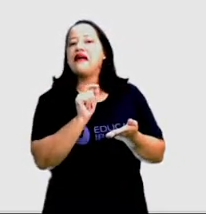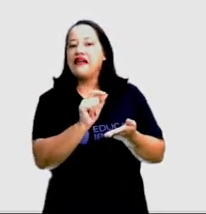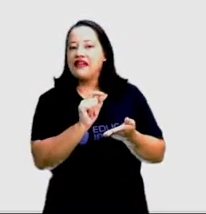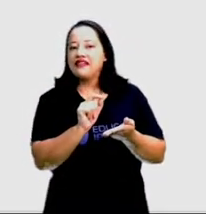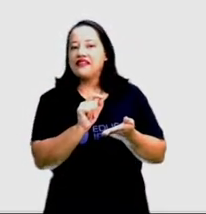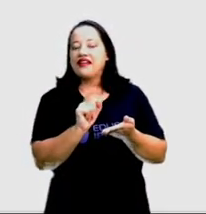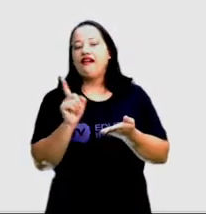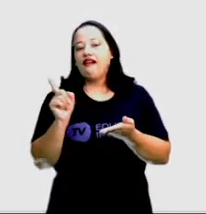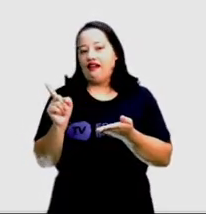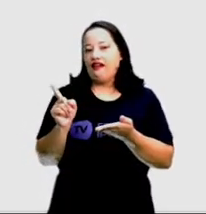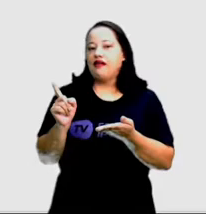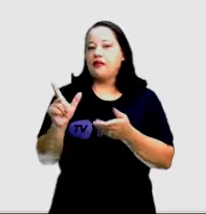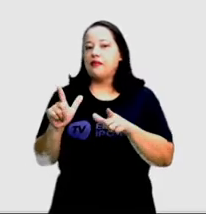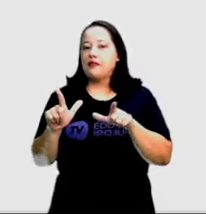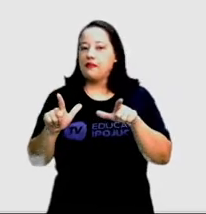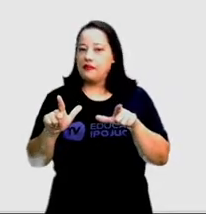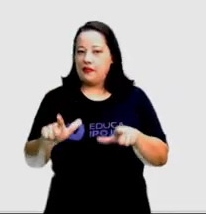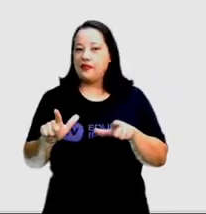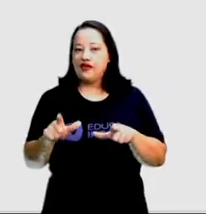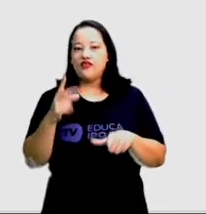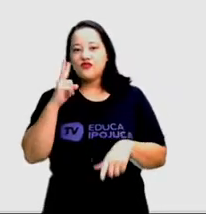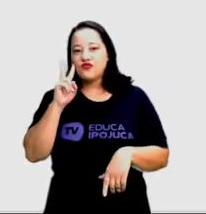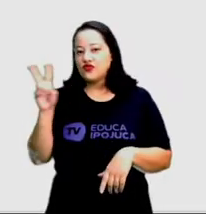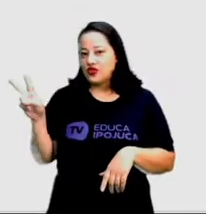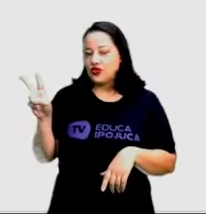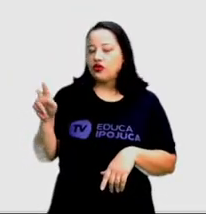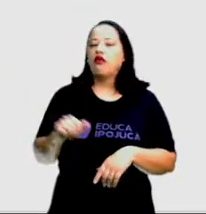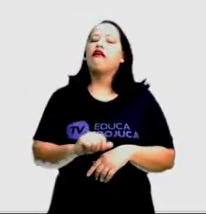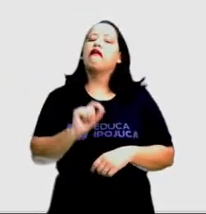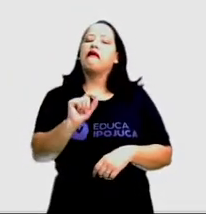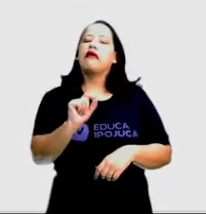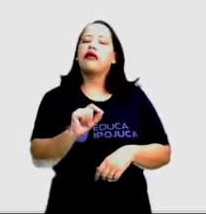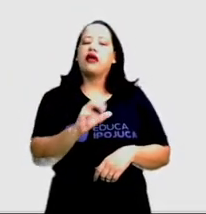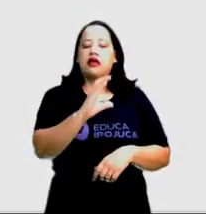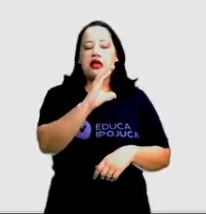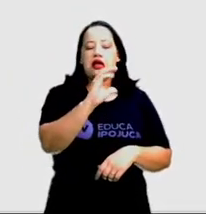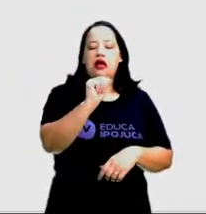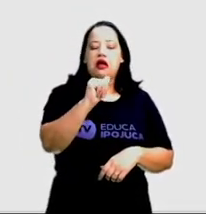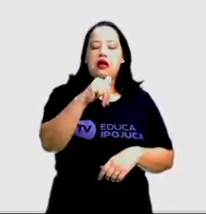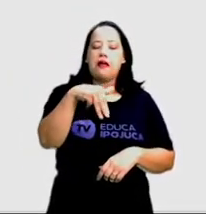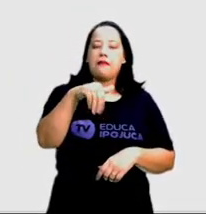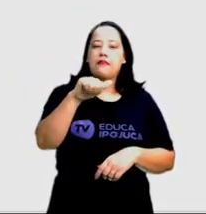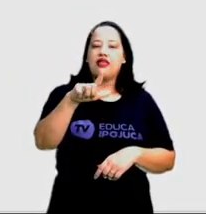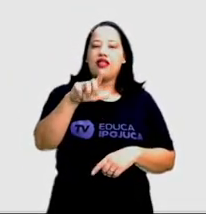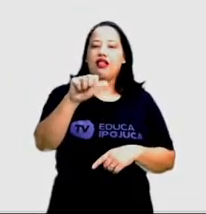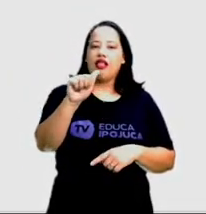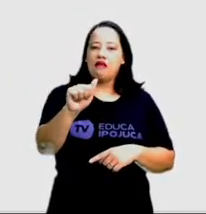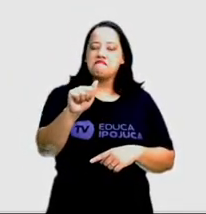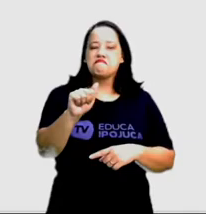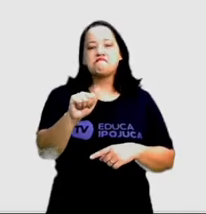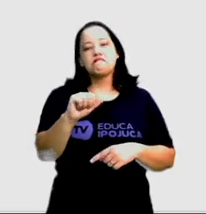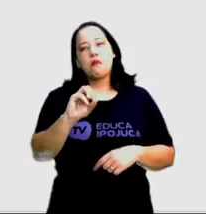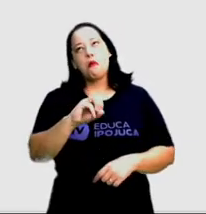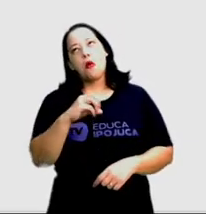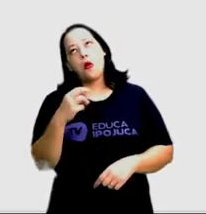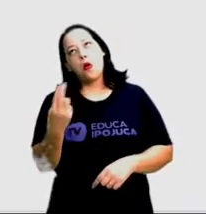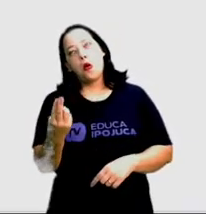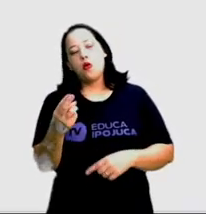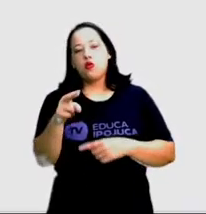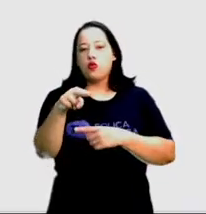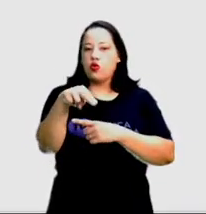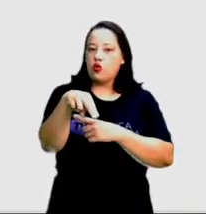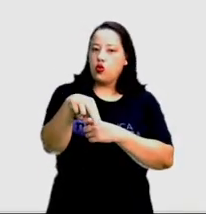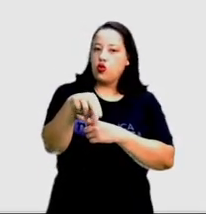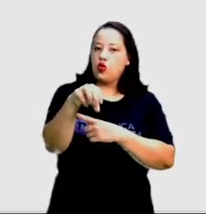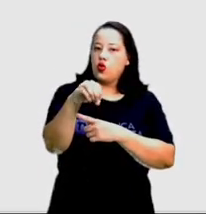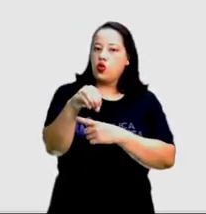acabou de ler? Será que foi Camila? Vocês lembram? Será que foi